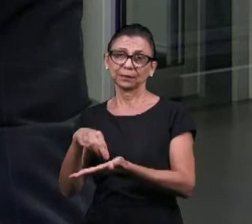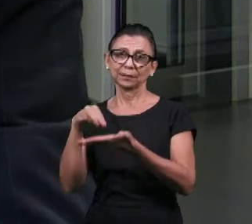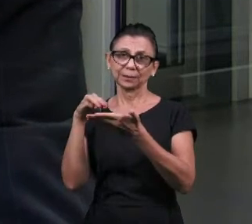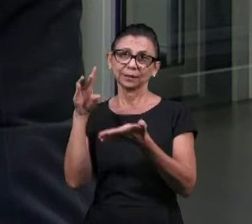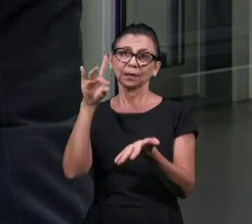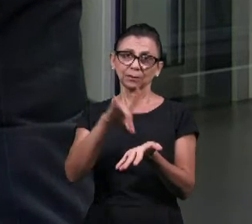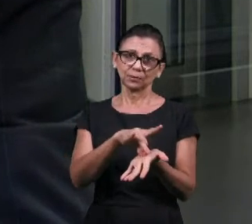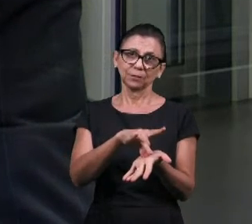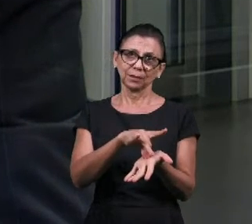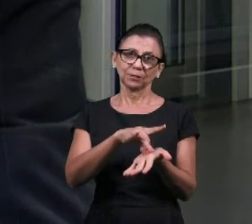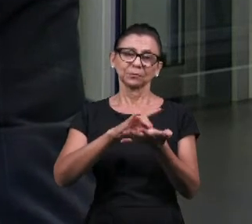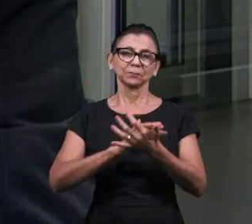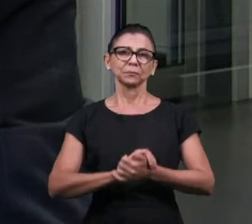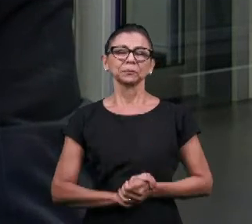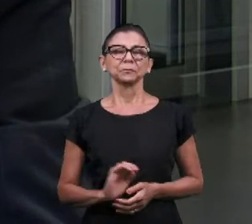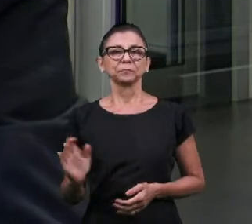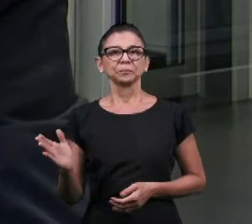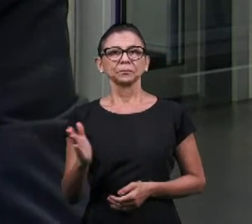para